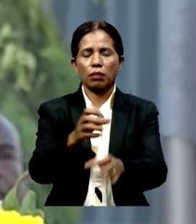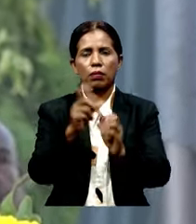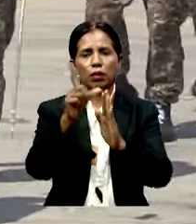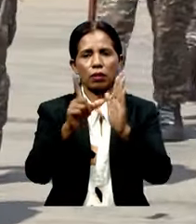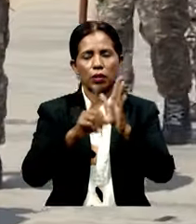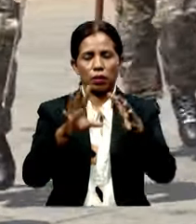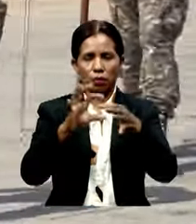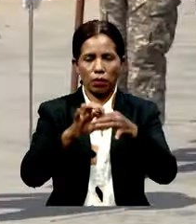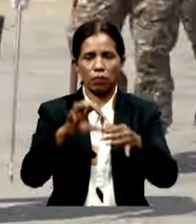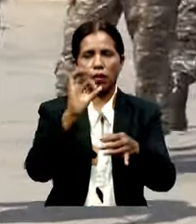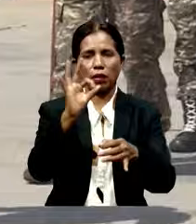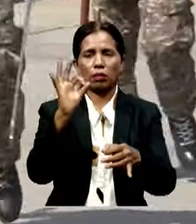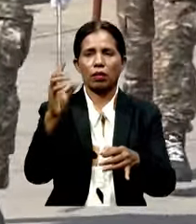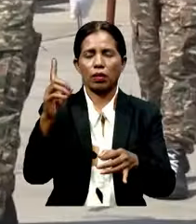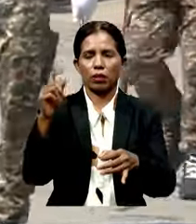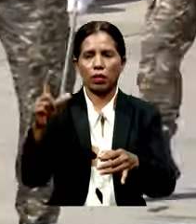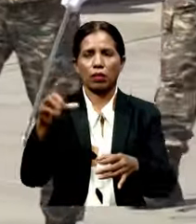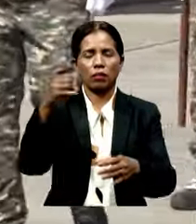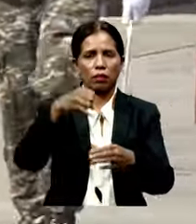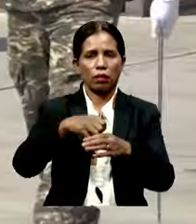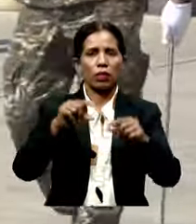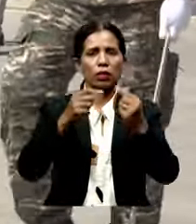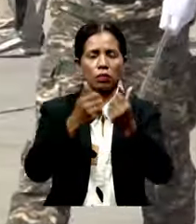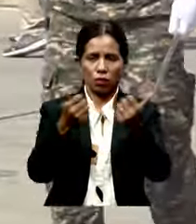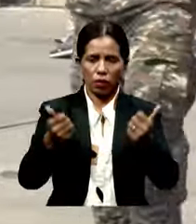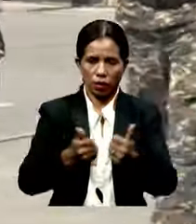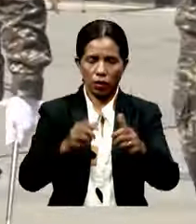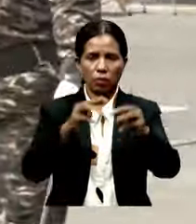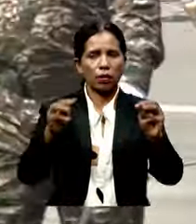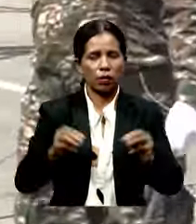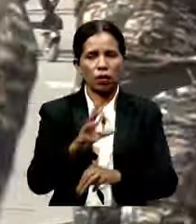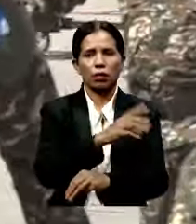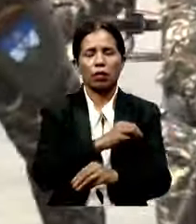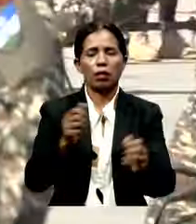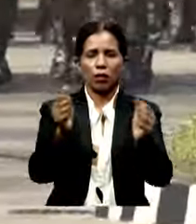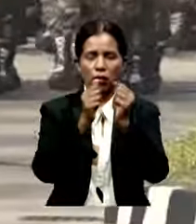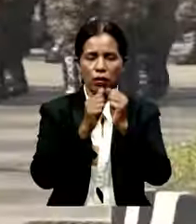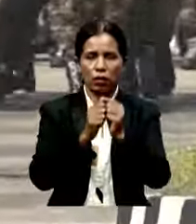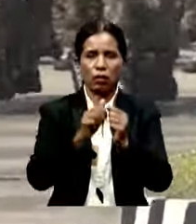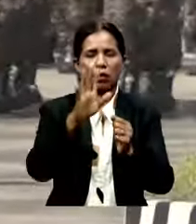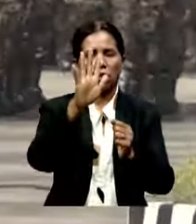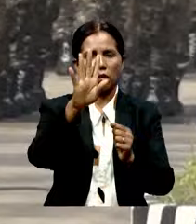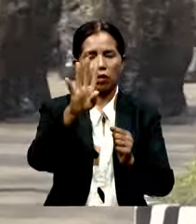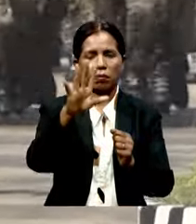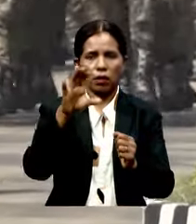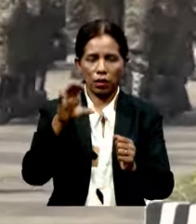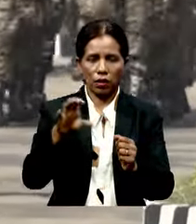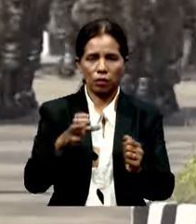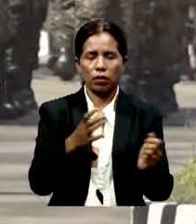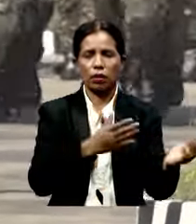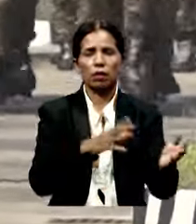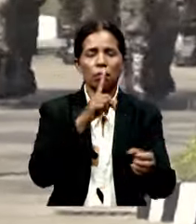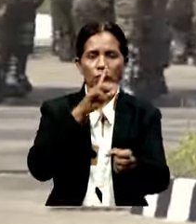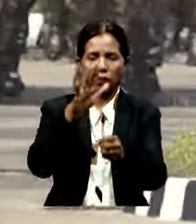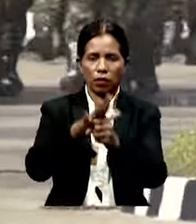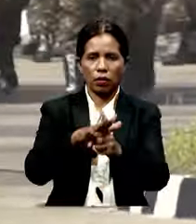membro FFDTL, nebe envolve anha grupo arte marciais no arte ritual, hamutu atus limaresin, nebe sei halo juramento ba